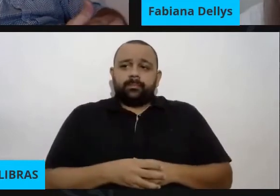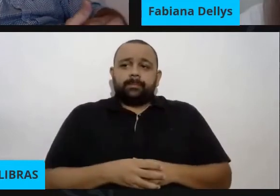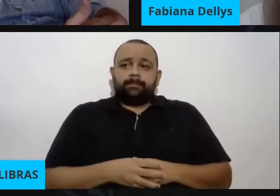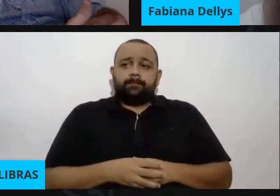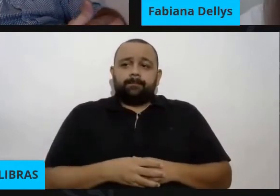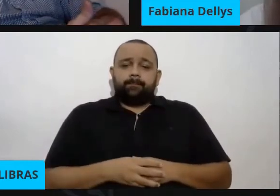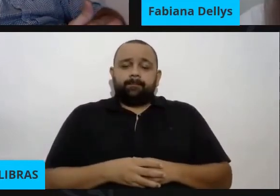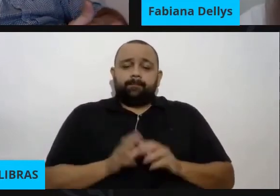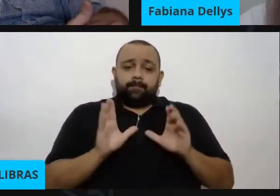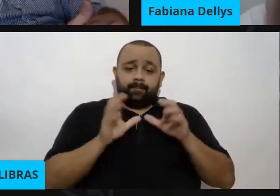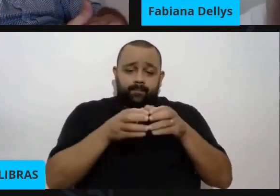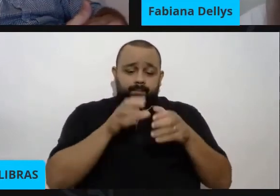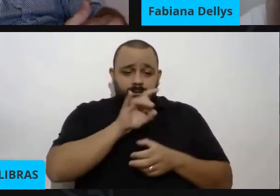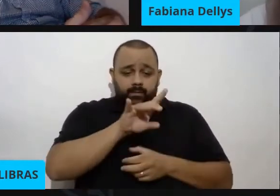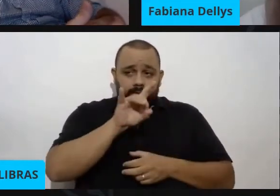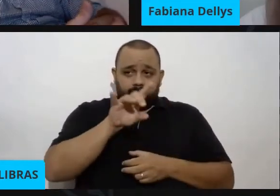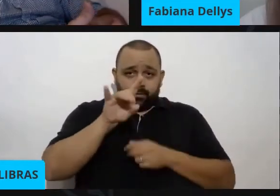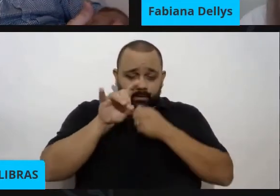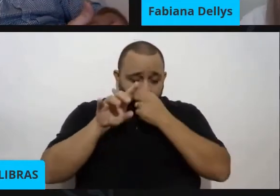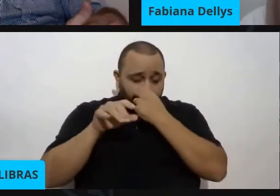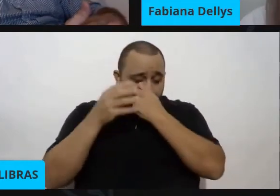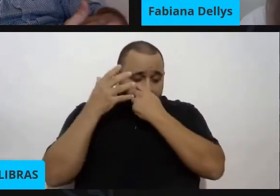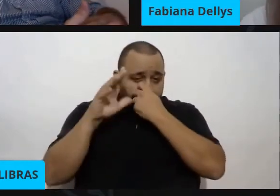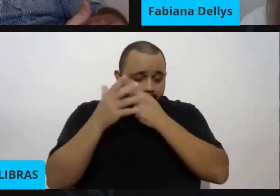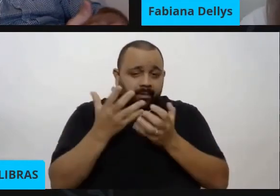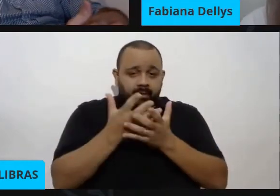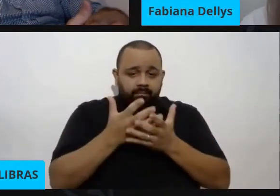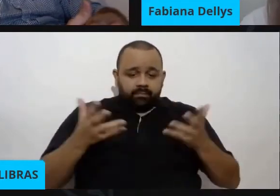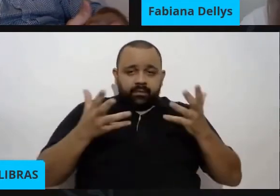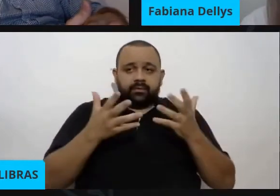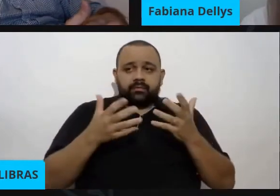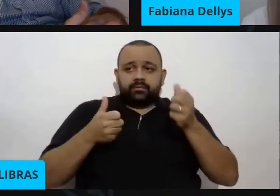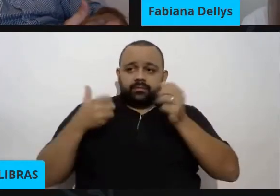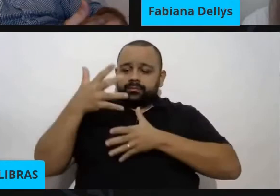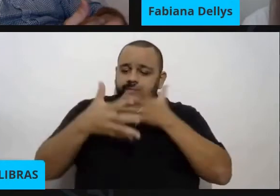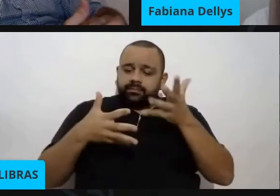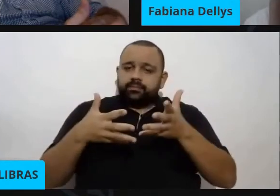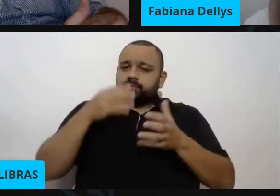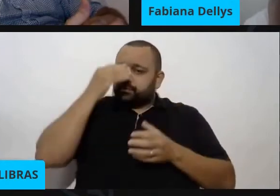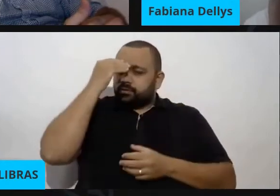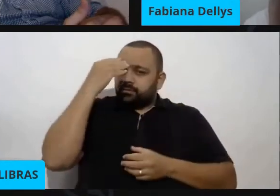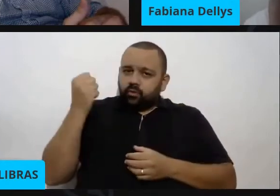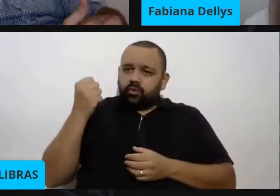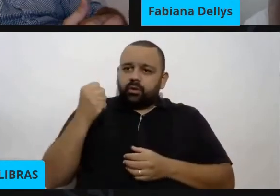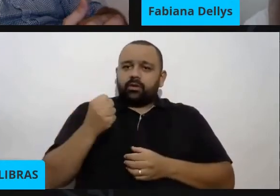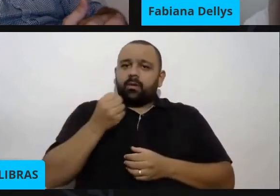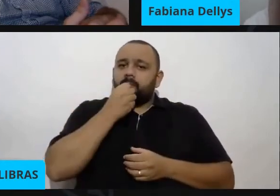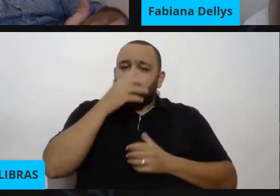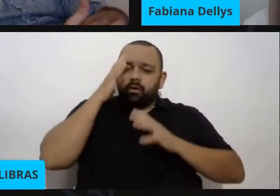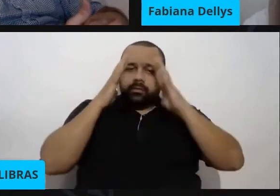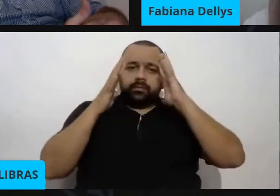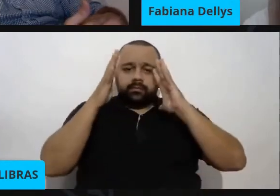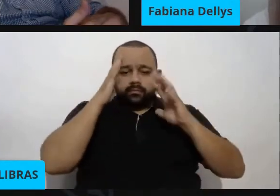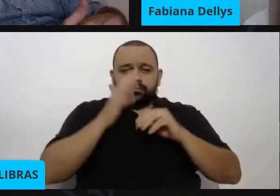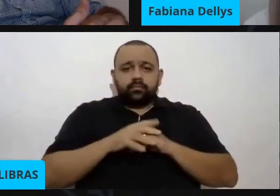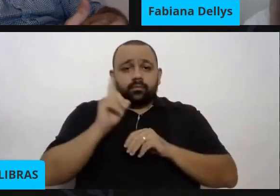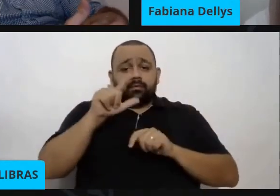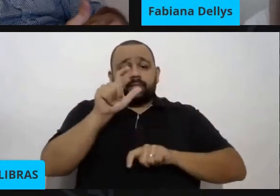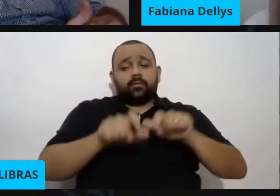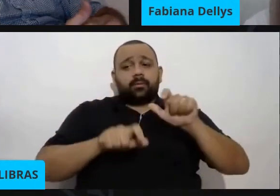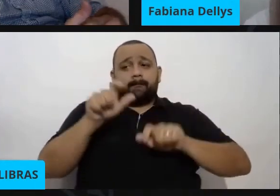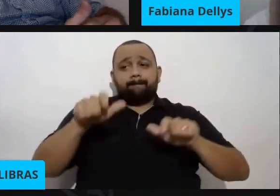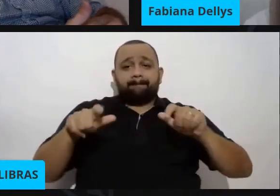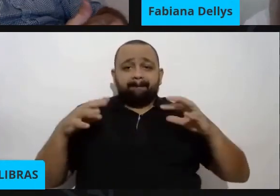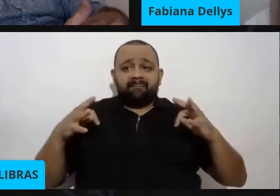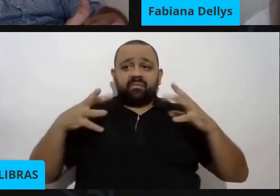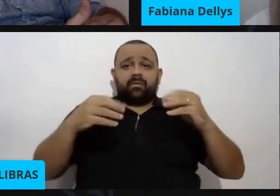A Dada Grupo, parabéns pelas sábias palavras. Doutor, muito boas reflexões. É para o ser humano, para